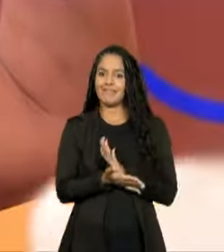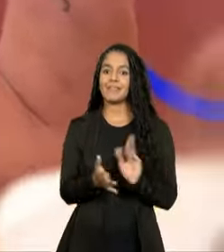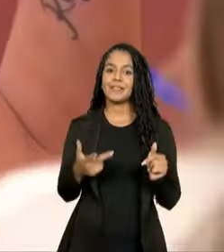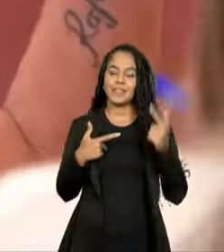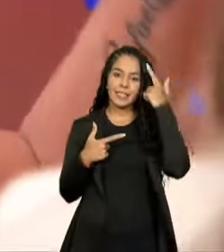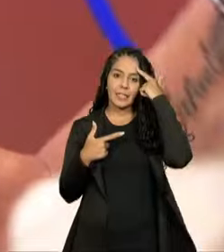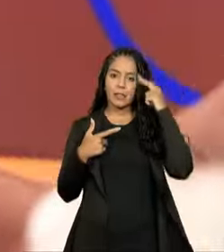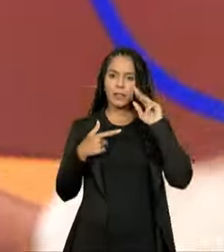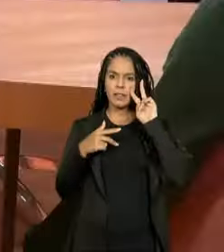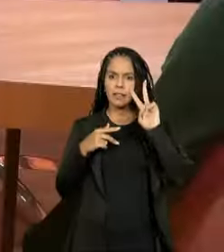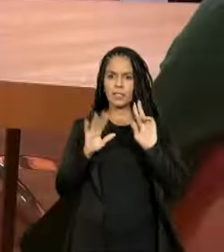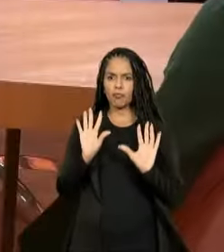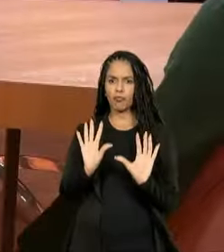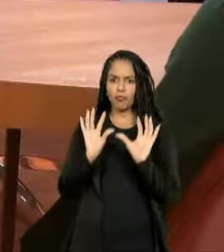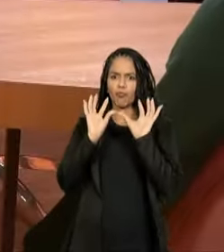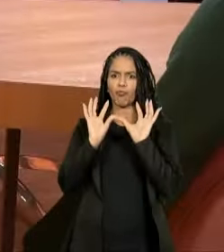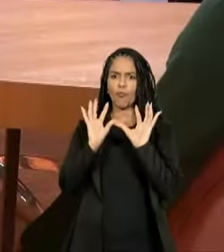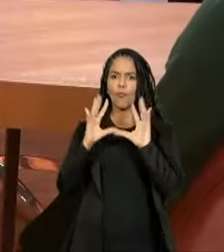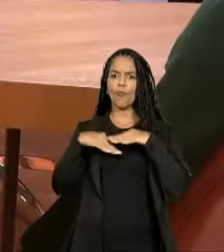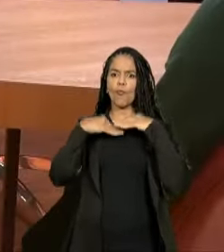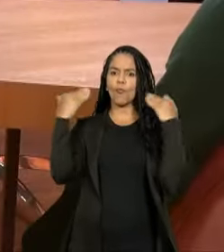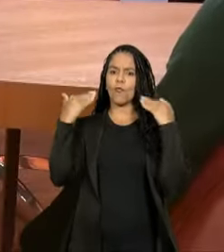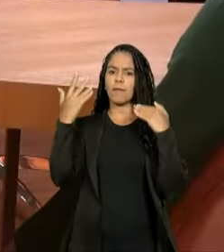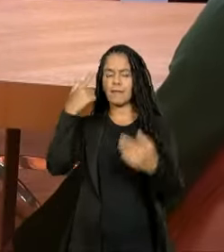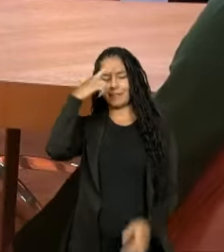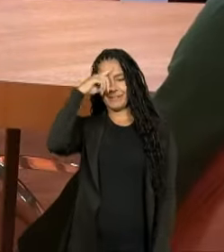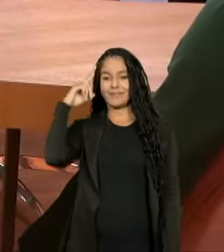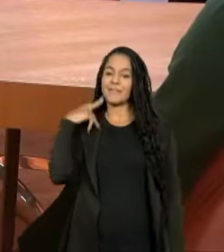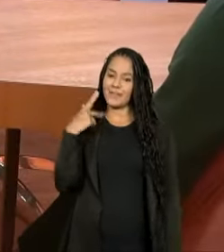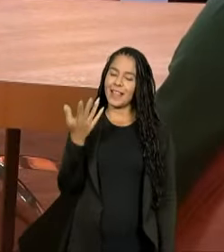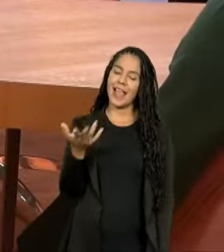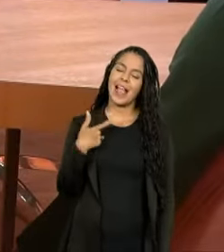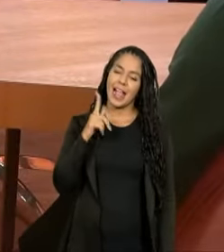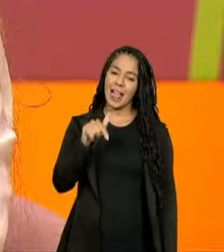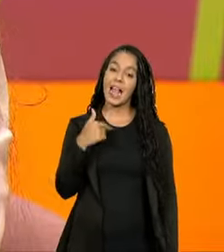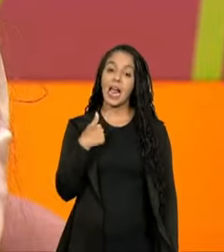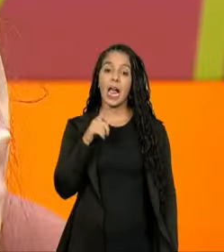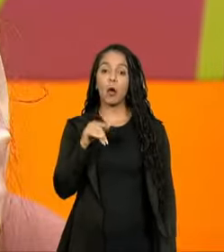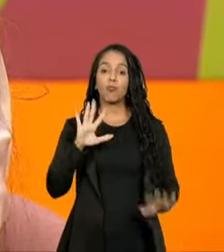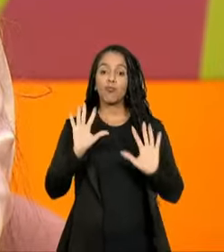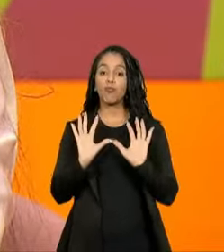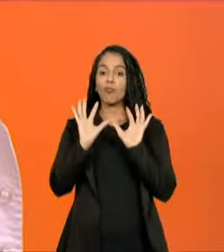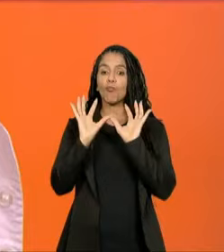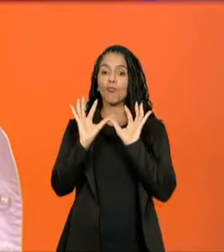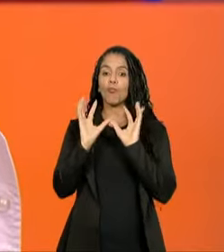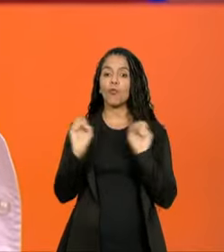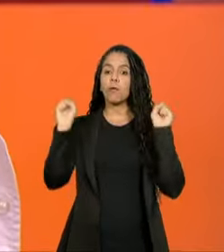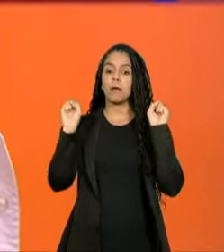E você vê os testículos se desmoronando. Não, é péssima imagem. Então, assim, essa seria a equivalência,